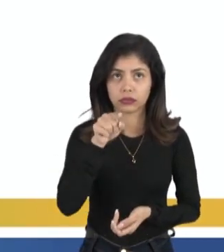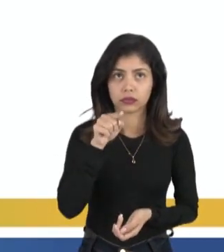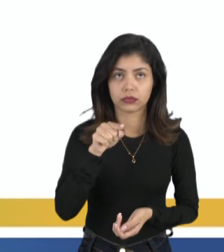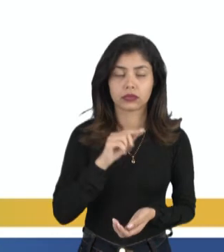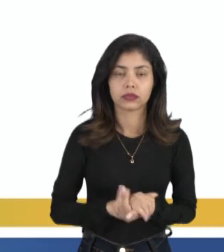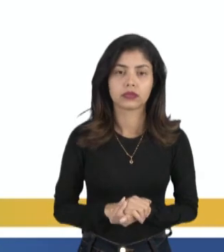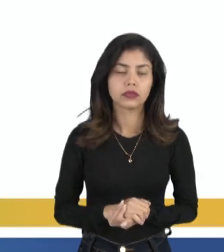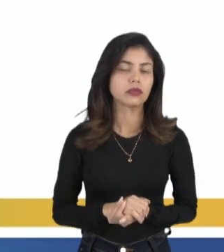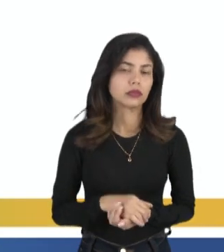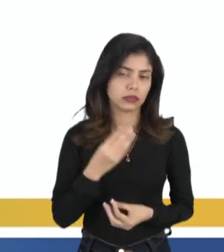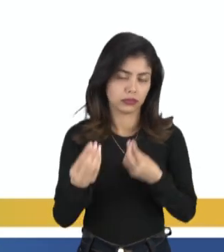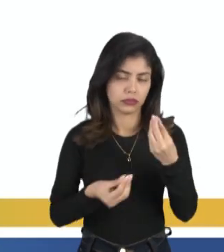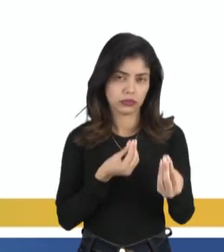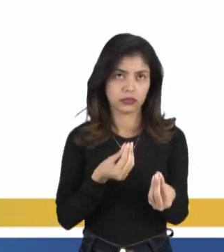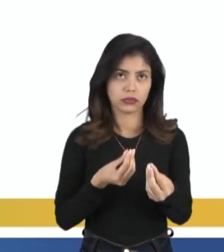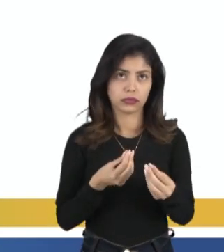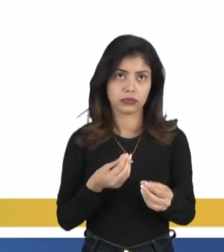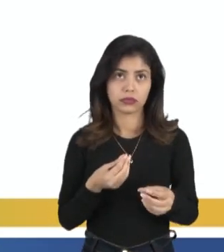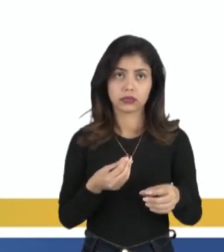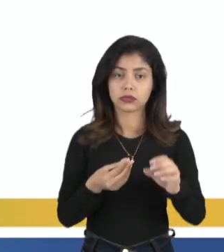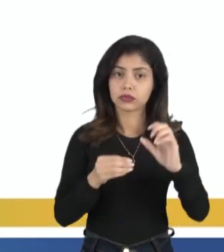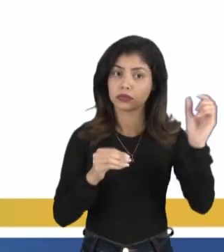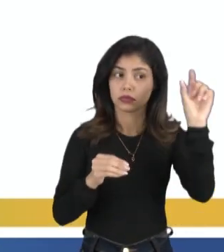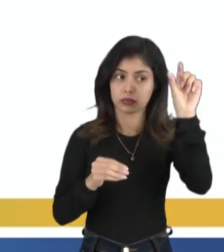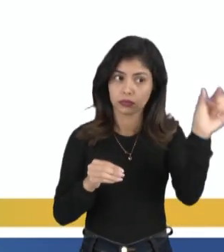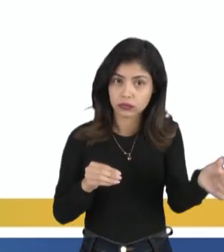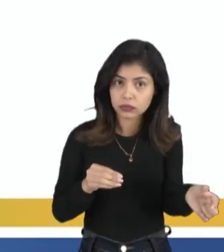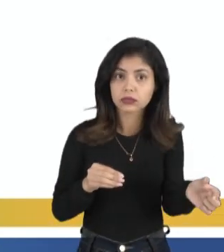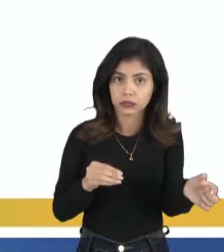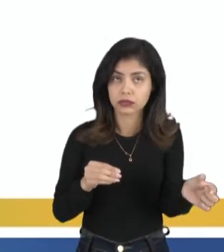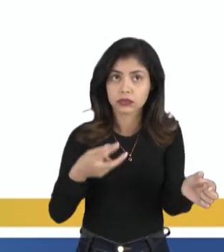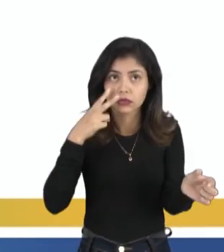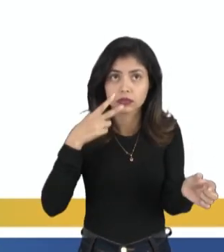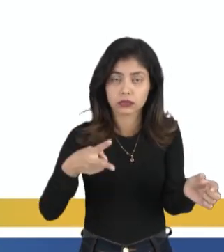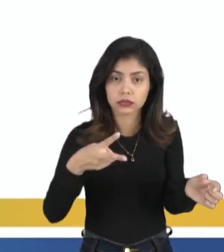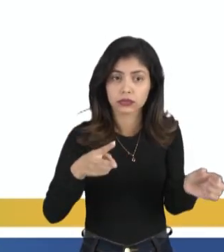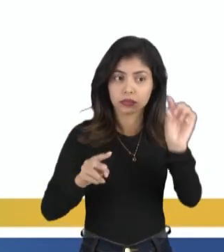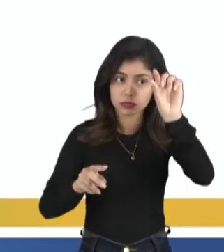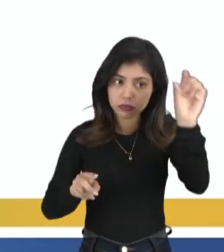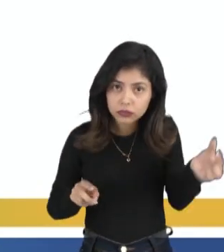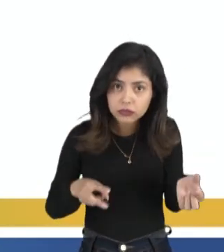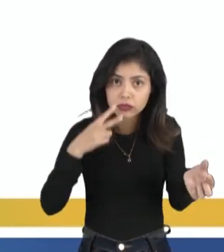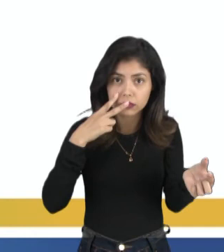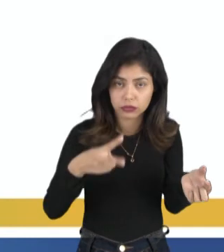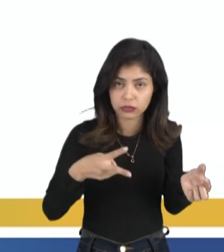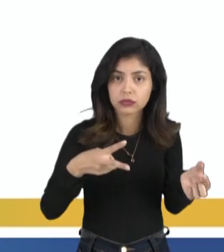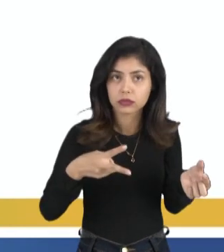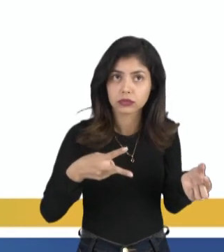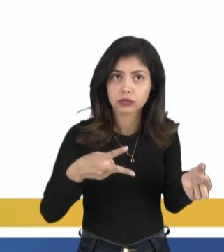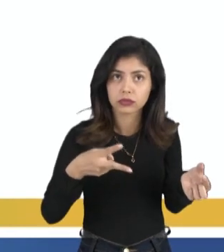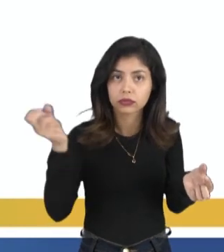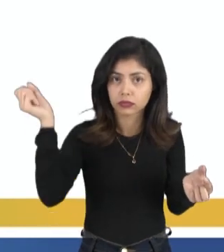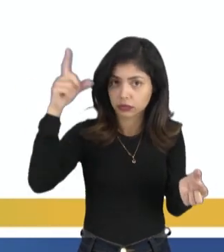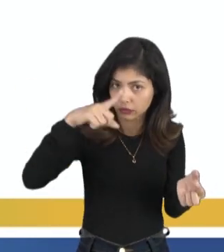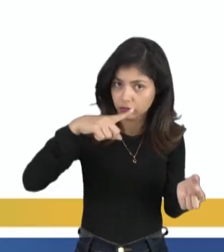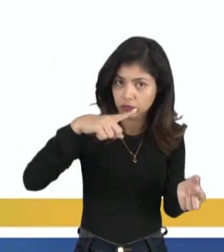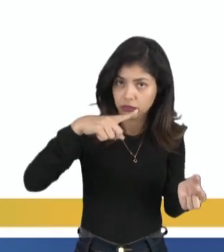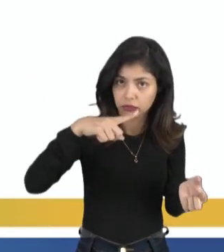aqui de quem está desse lado da Lua. Isso vendo aqui da Lua, a pessoa veria um eclipse